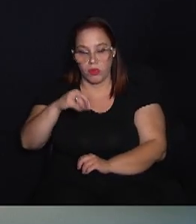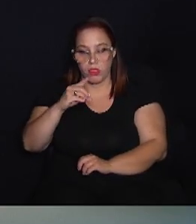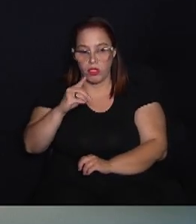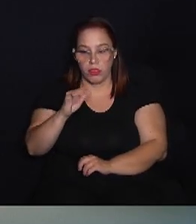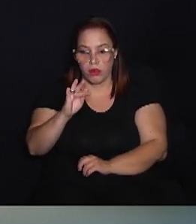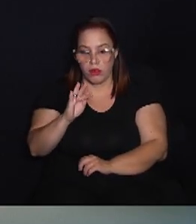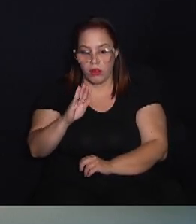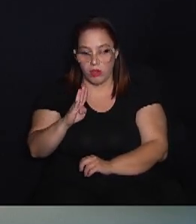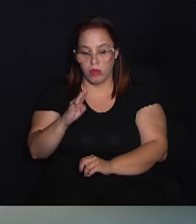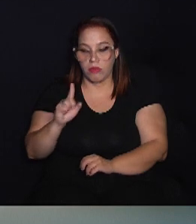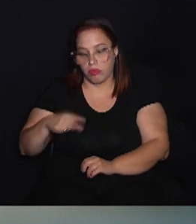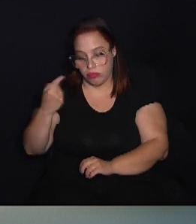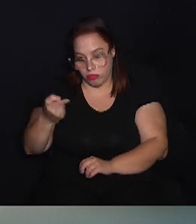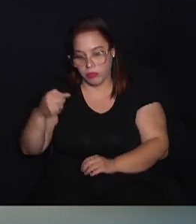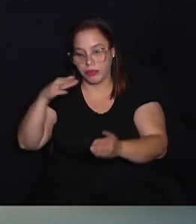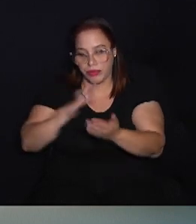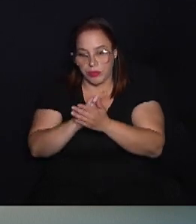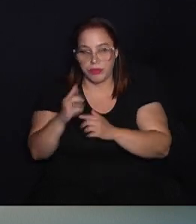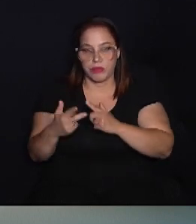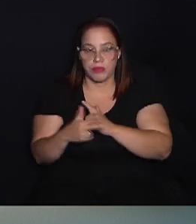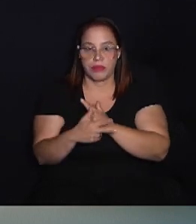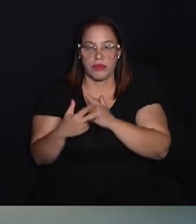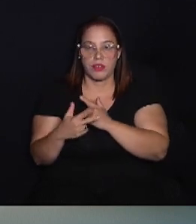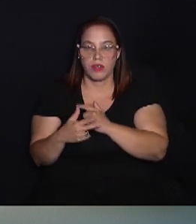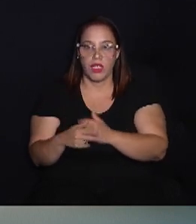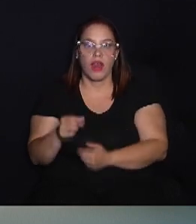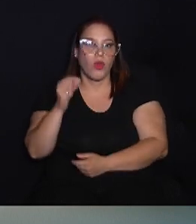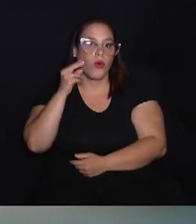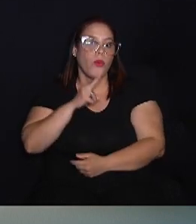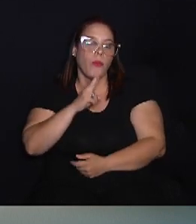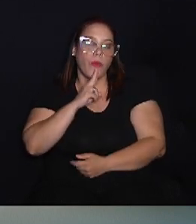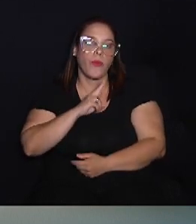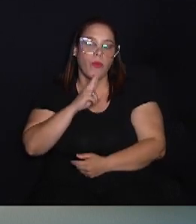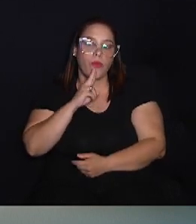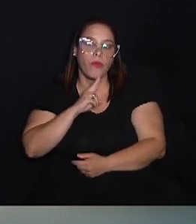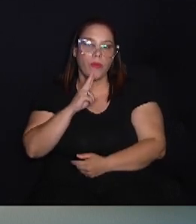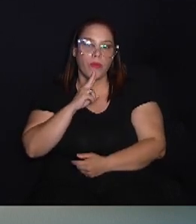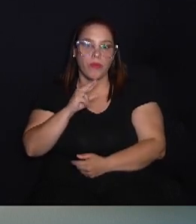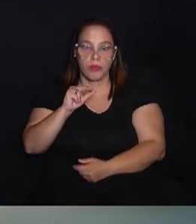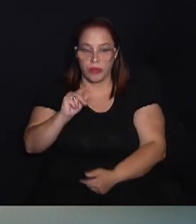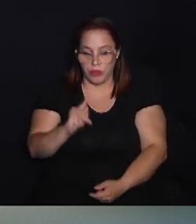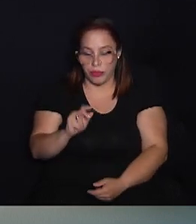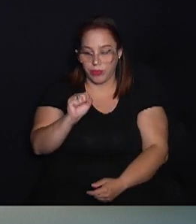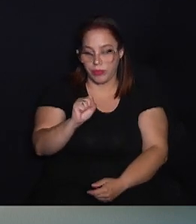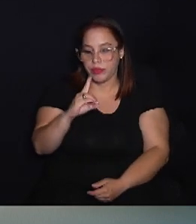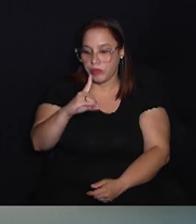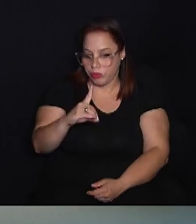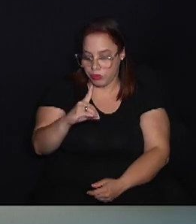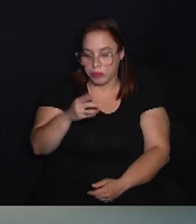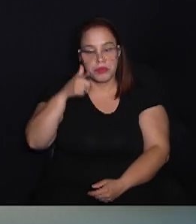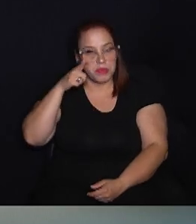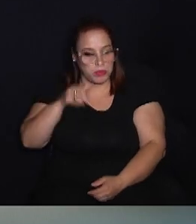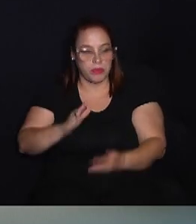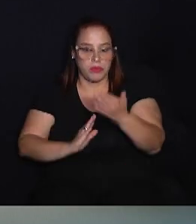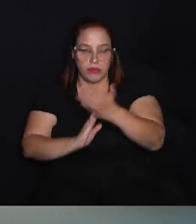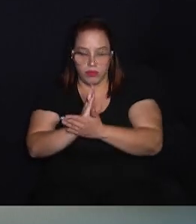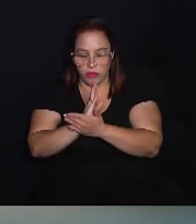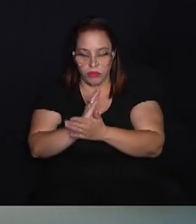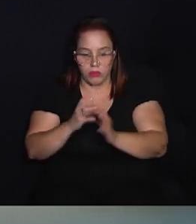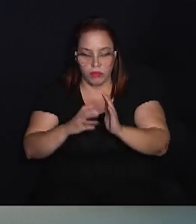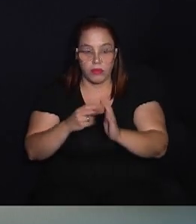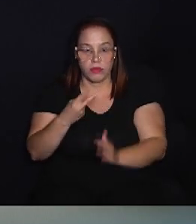de Campinas. Nós temos Luiz Rossini, atual presidente da Câmara Municipal de Campinas, vai para o